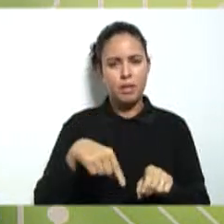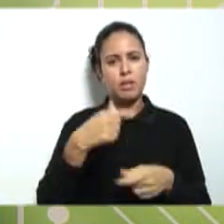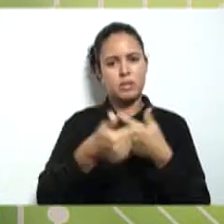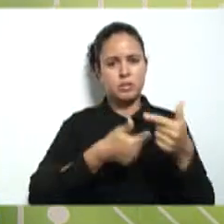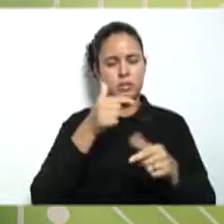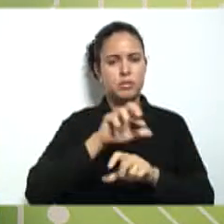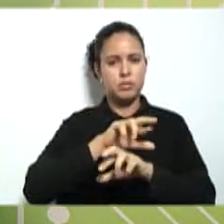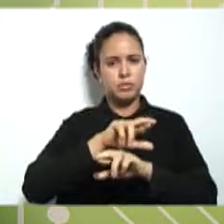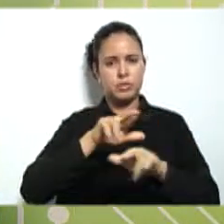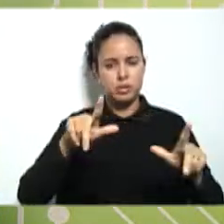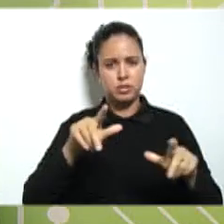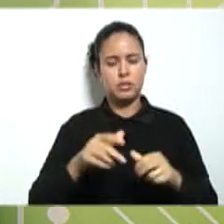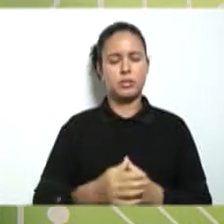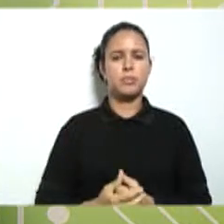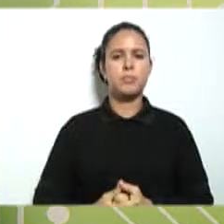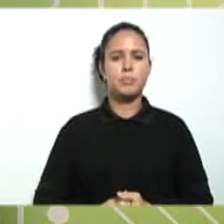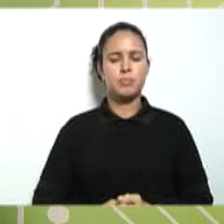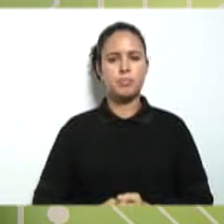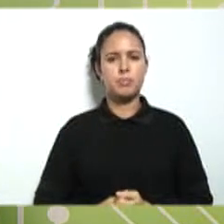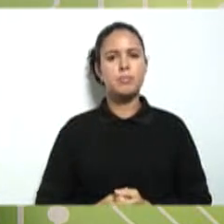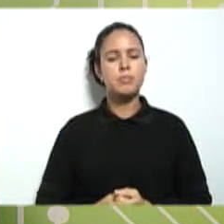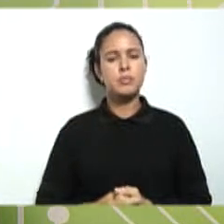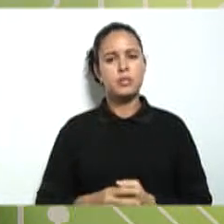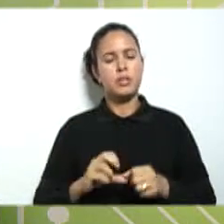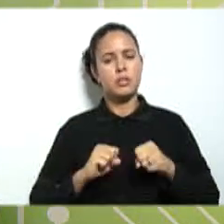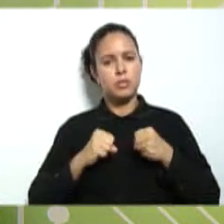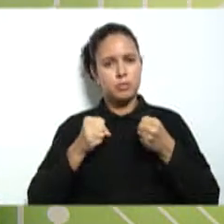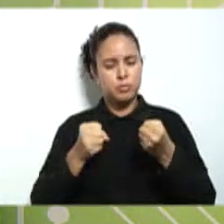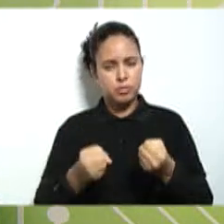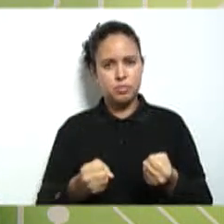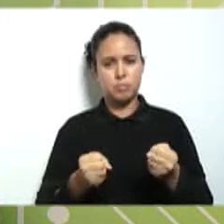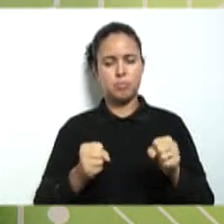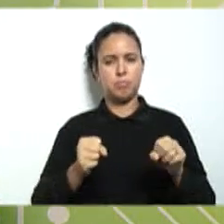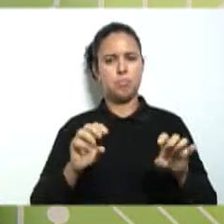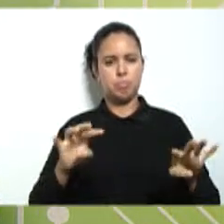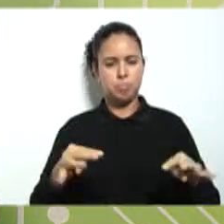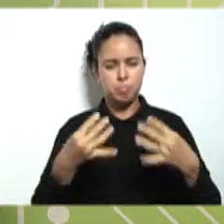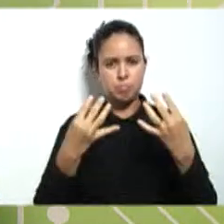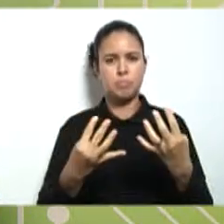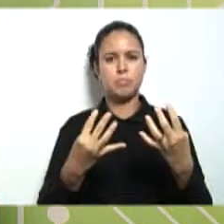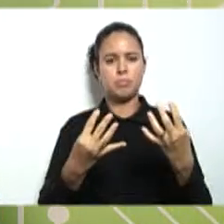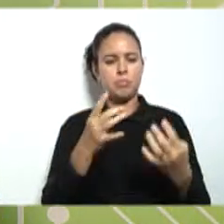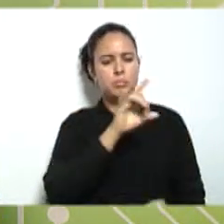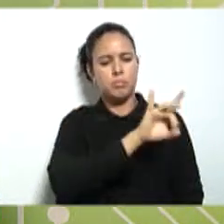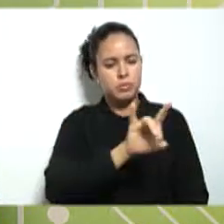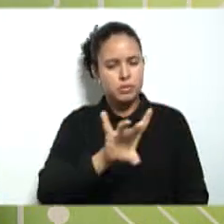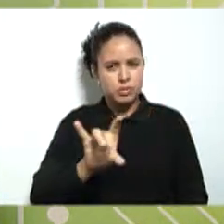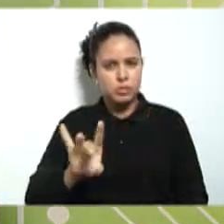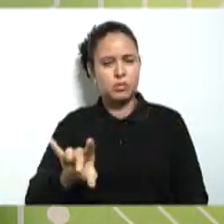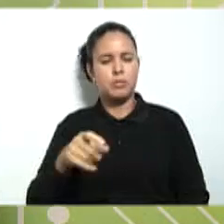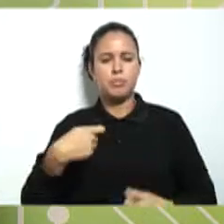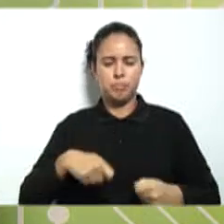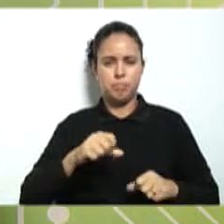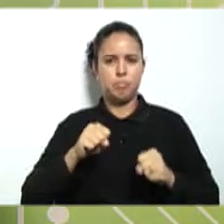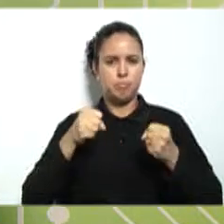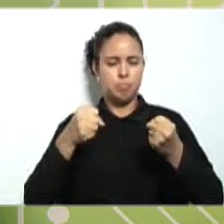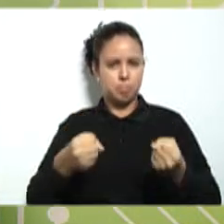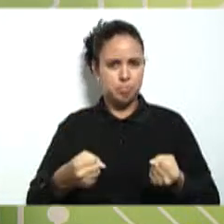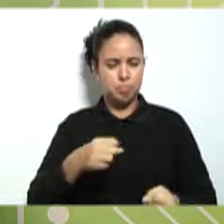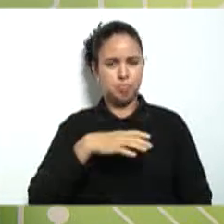diferente. É uma forma de trabalhar que exige uma dedicação peculiar. Isso aí está ligado a essa questão. Essas questões